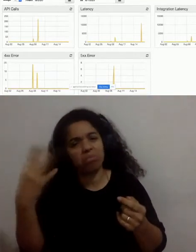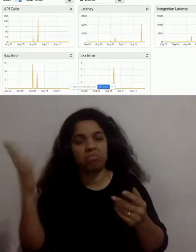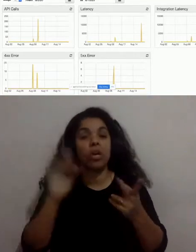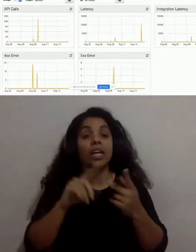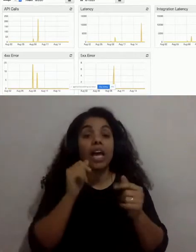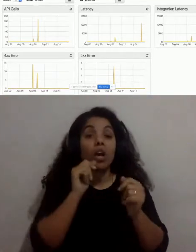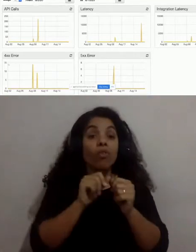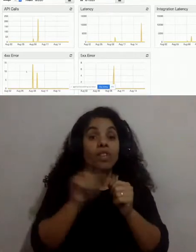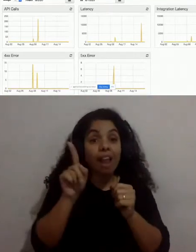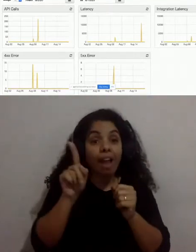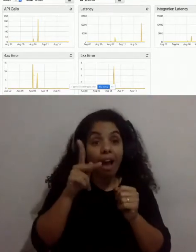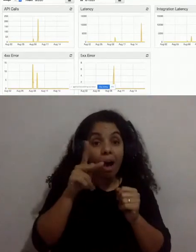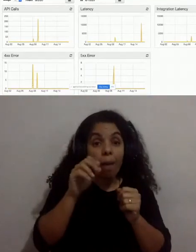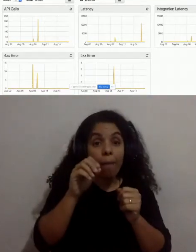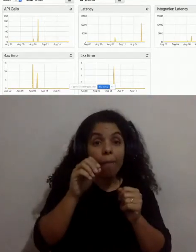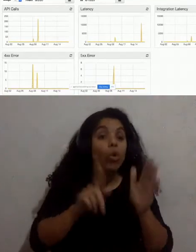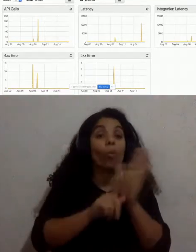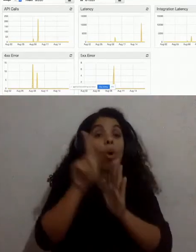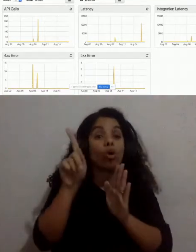no Postman?